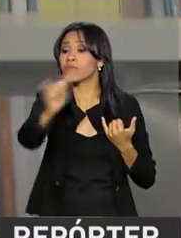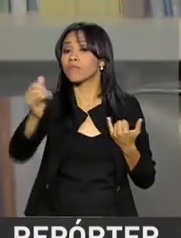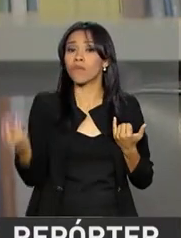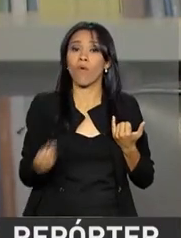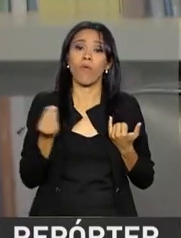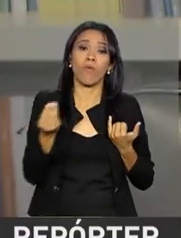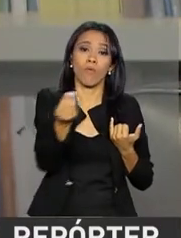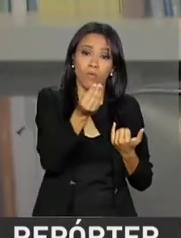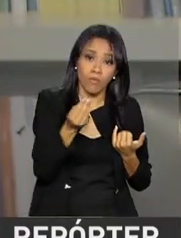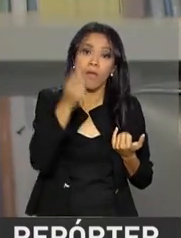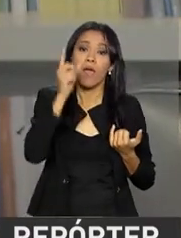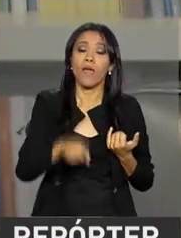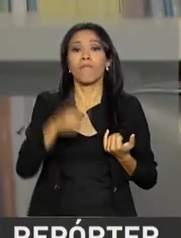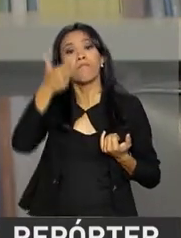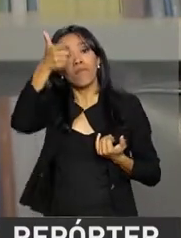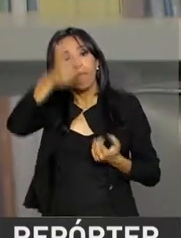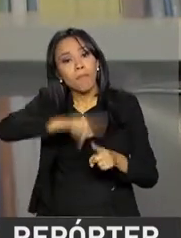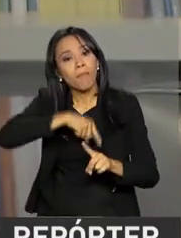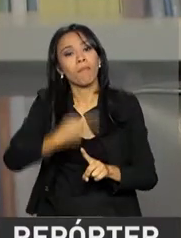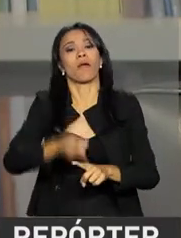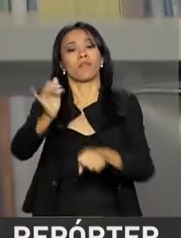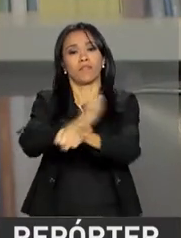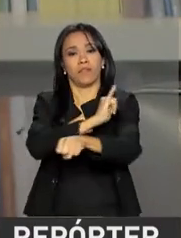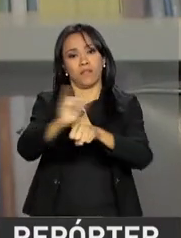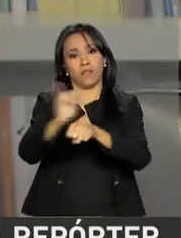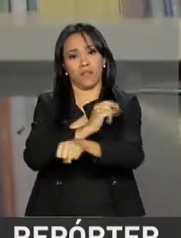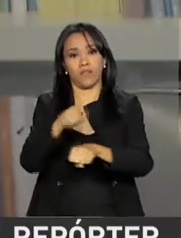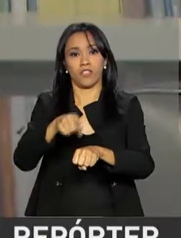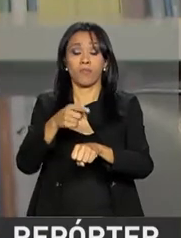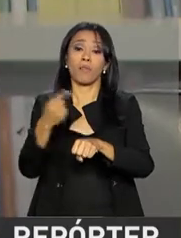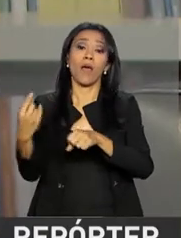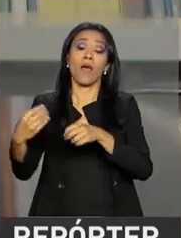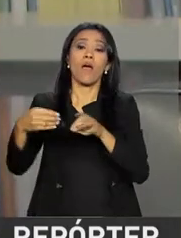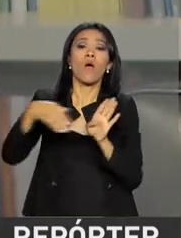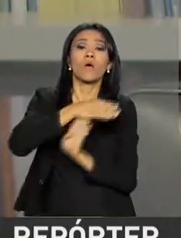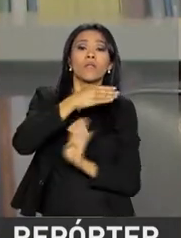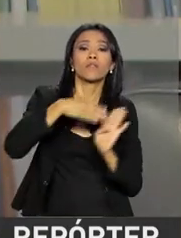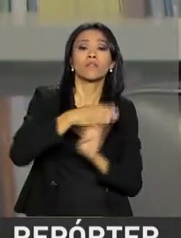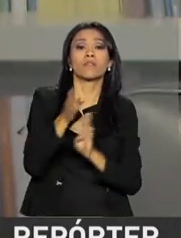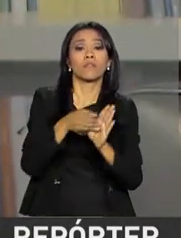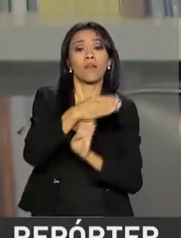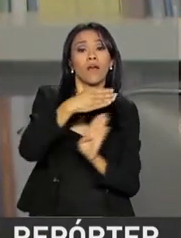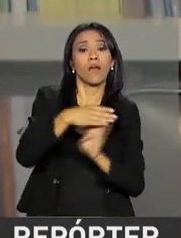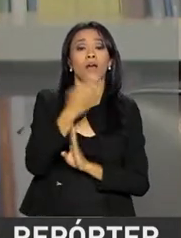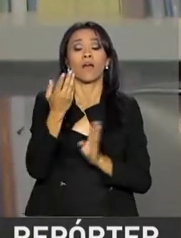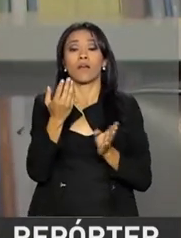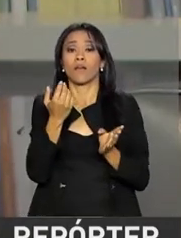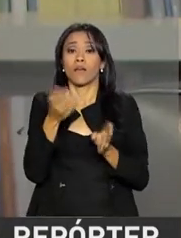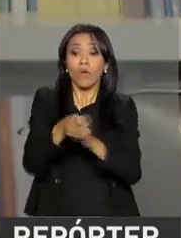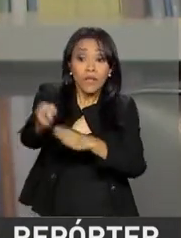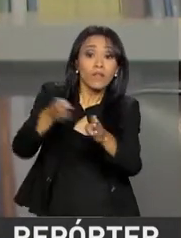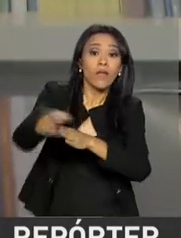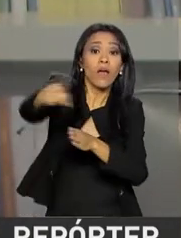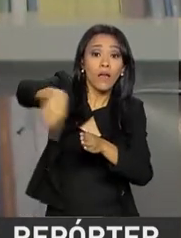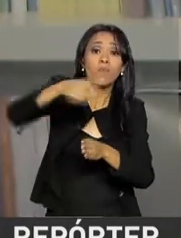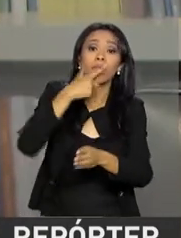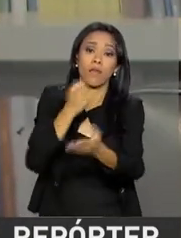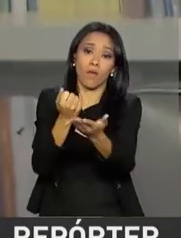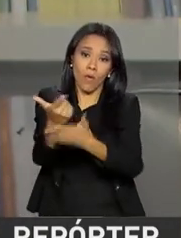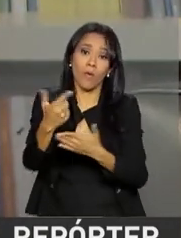uma ferramenta que está sendo posta no mercado de consumo para auxiliar para ajudar o consumidor a se